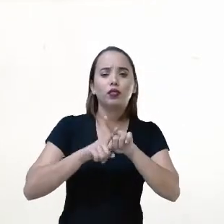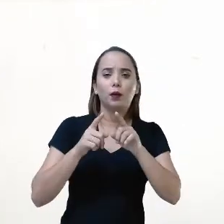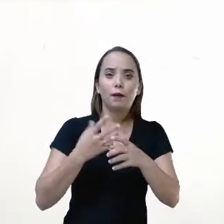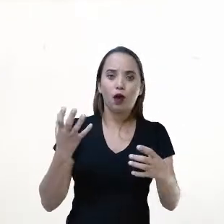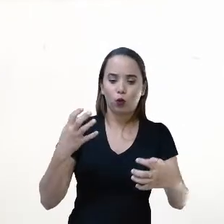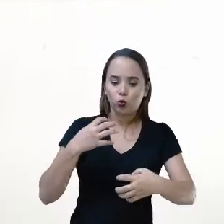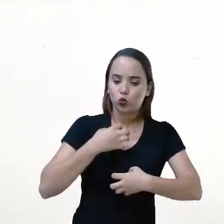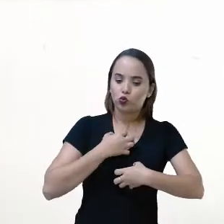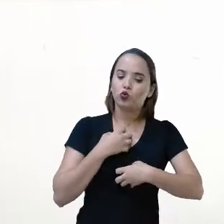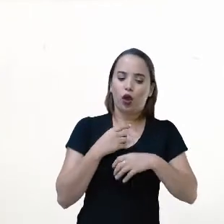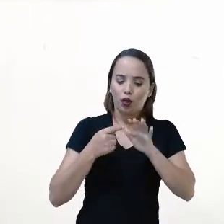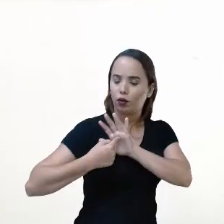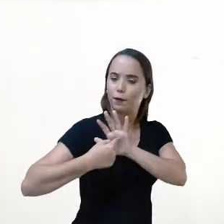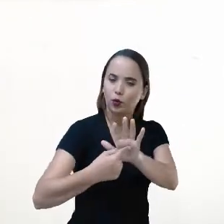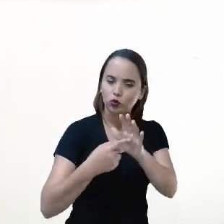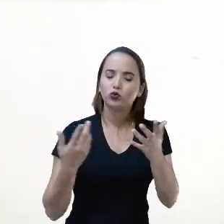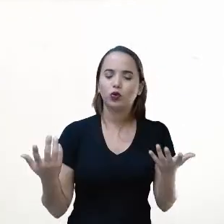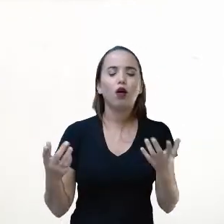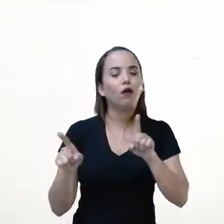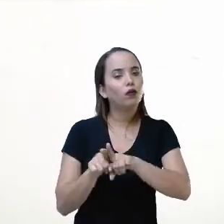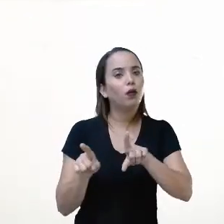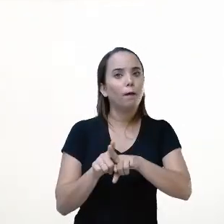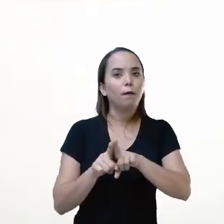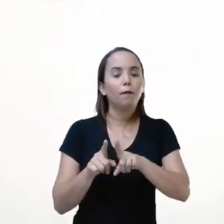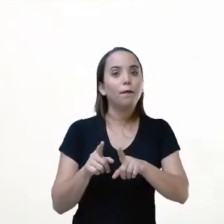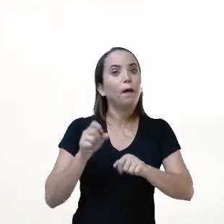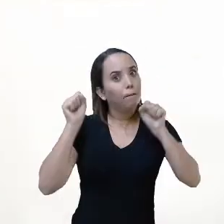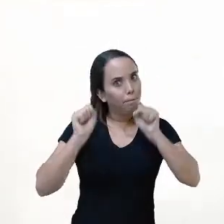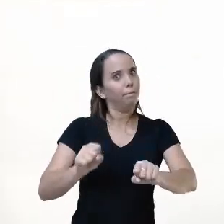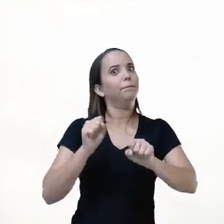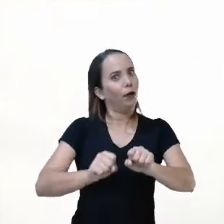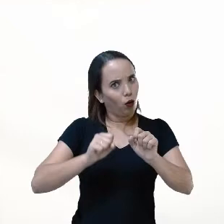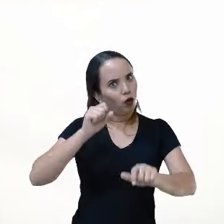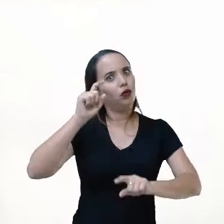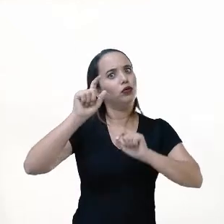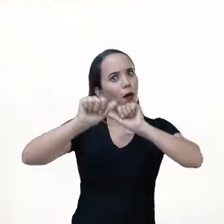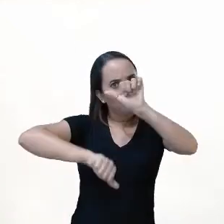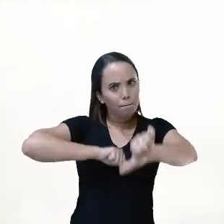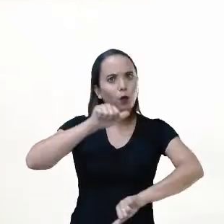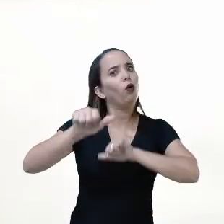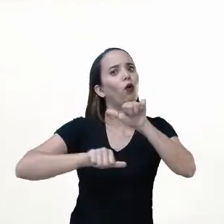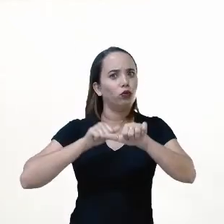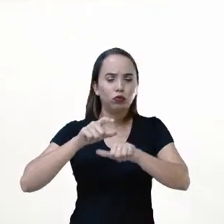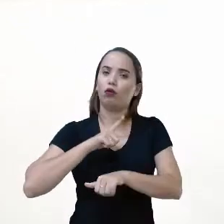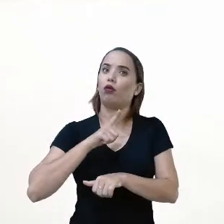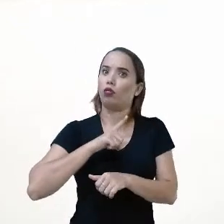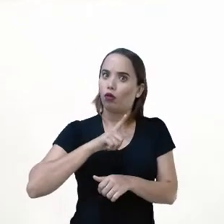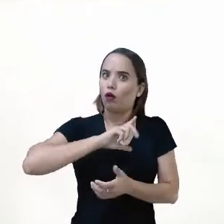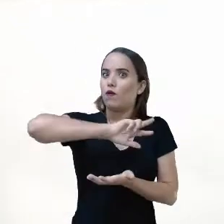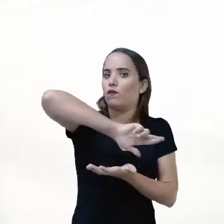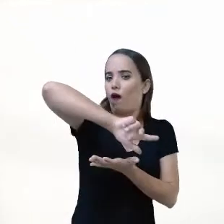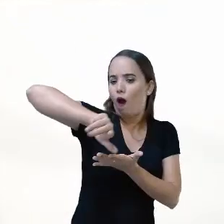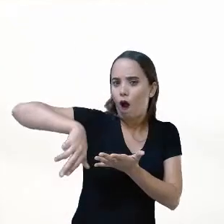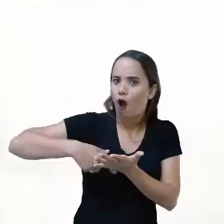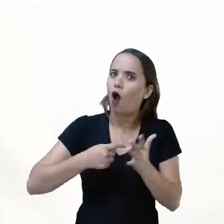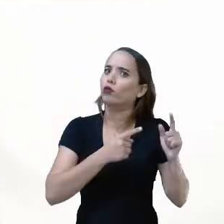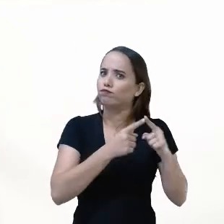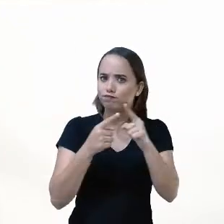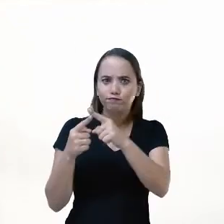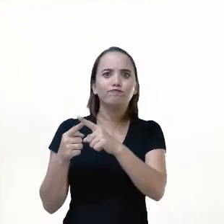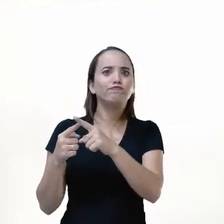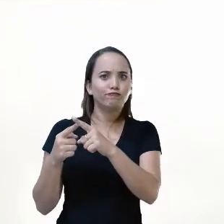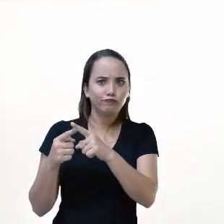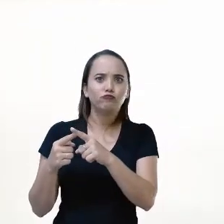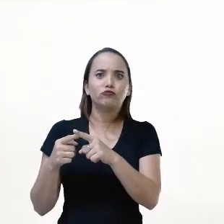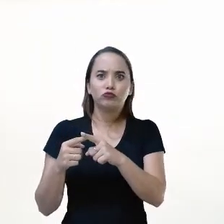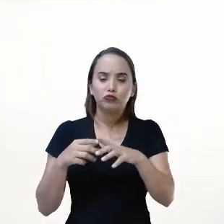como os dados são apresentados no gráfico, eles mudam. Os gráficos são de diversos tipos, nós temos vários tipos de gráficos. Aí